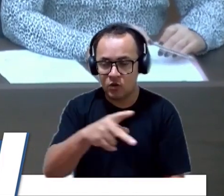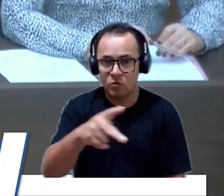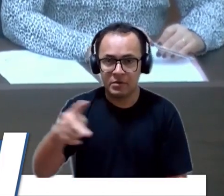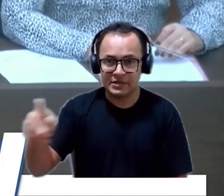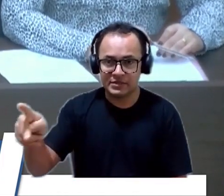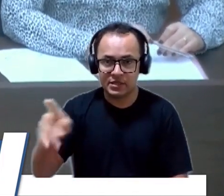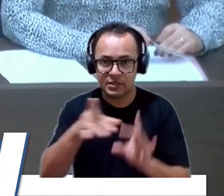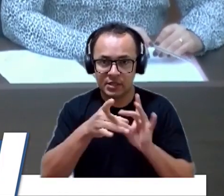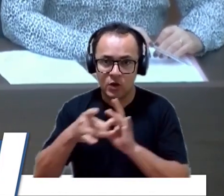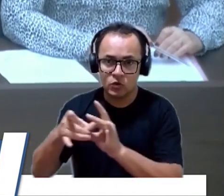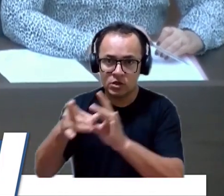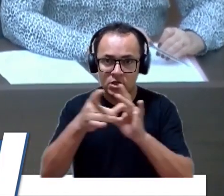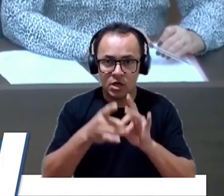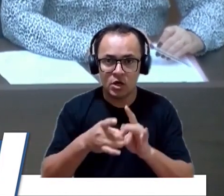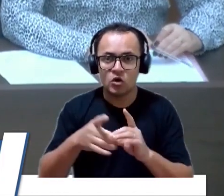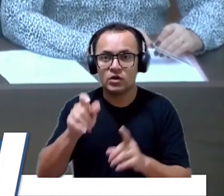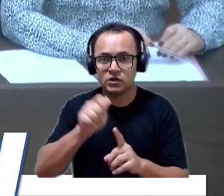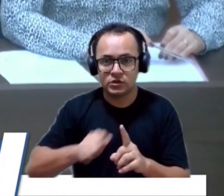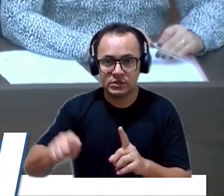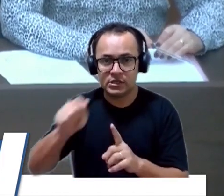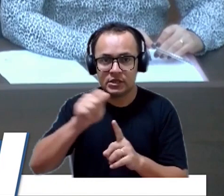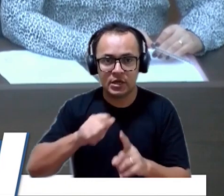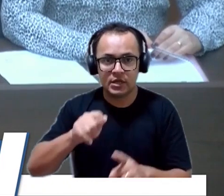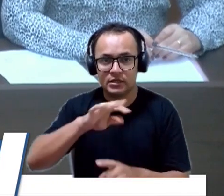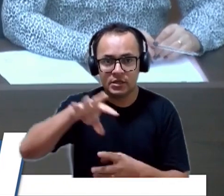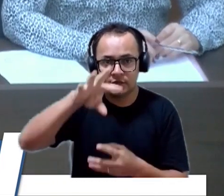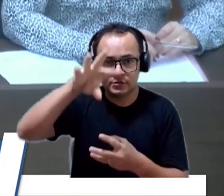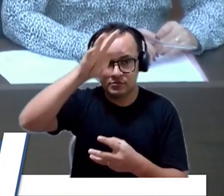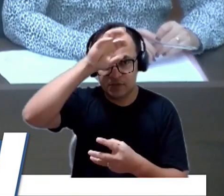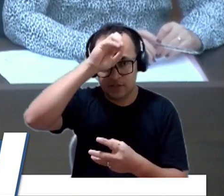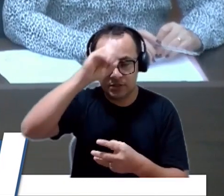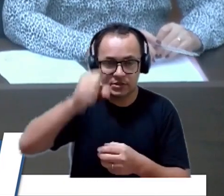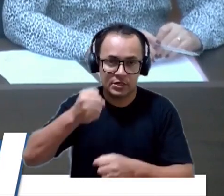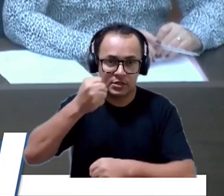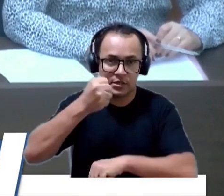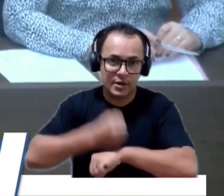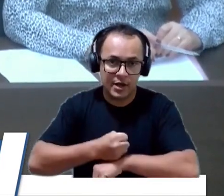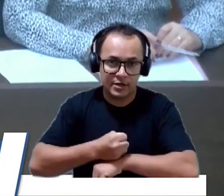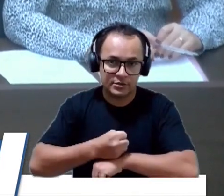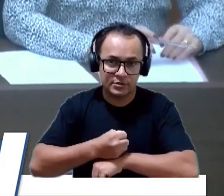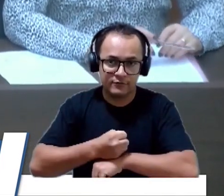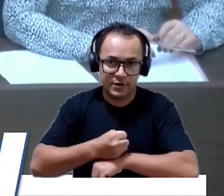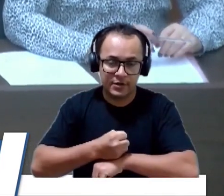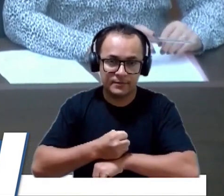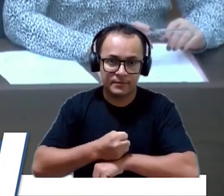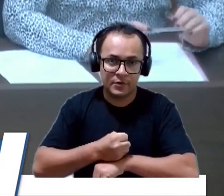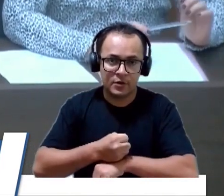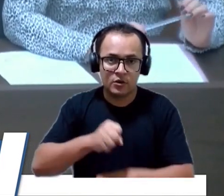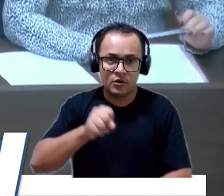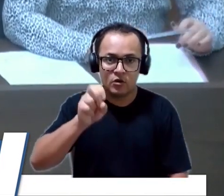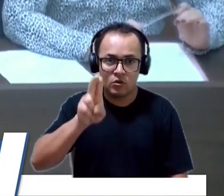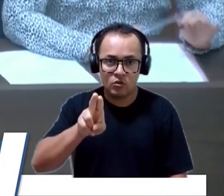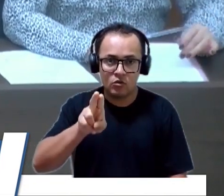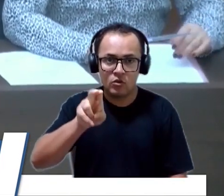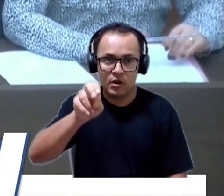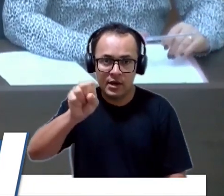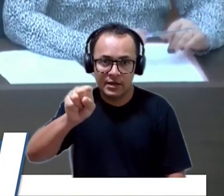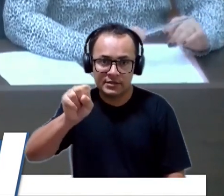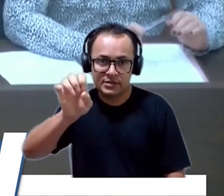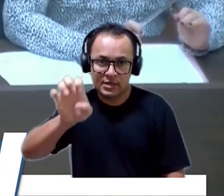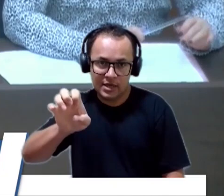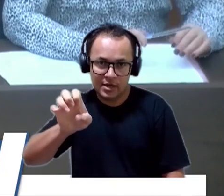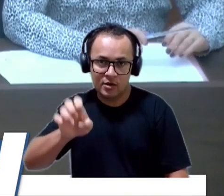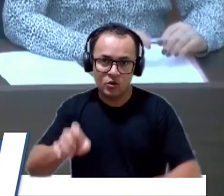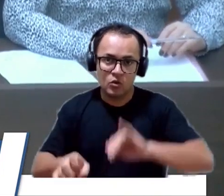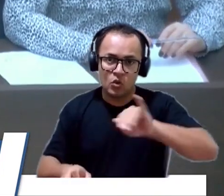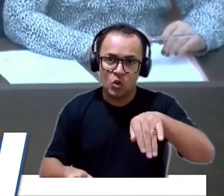das Sociedades Espíritas Intermunicipal de Franca, USE, Sr. Jean Rodrigo Campos